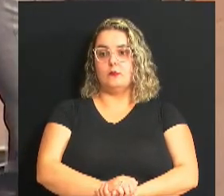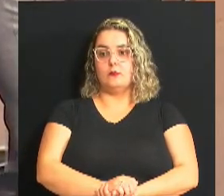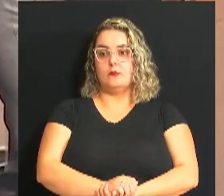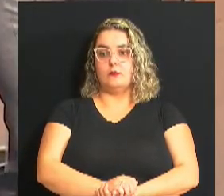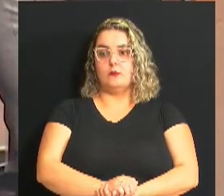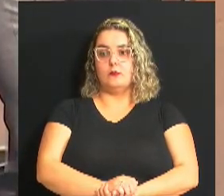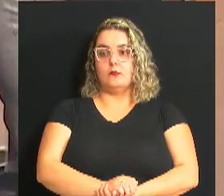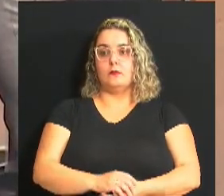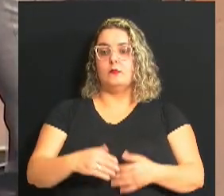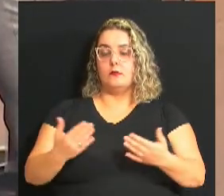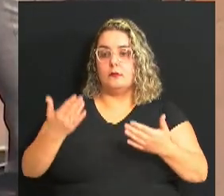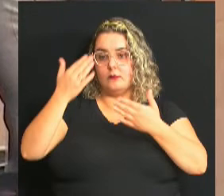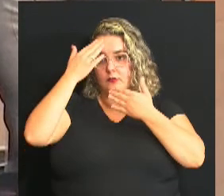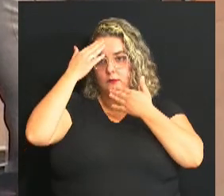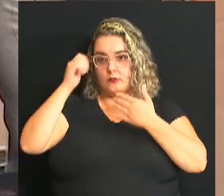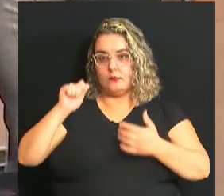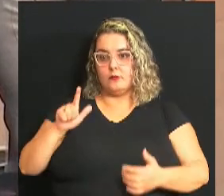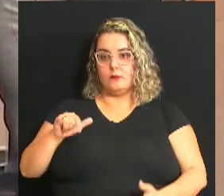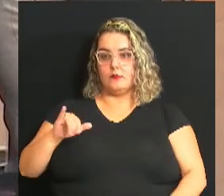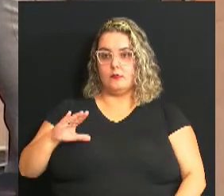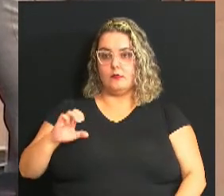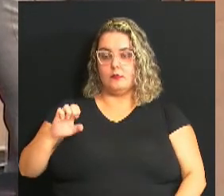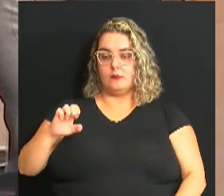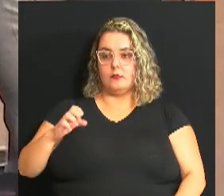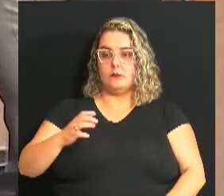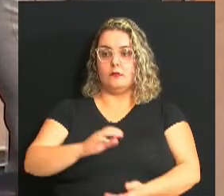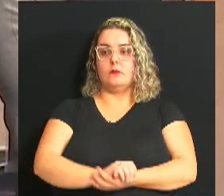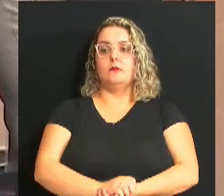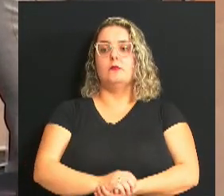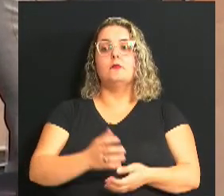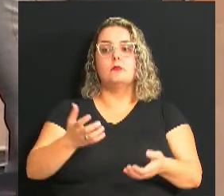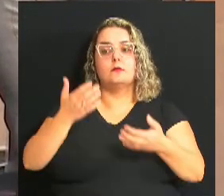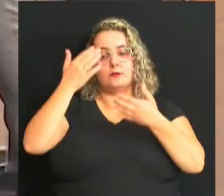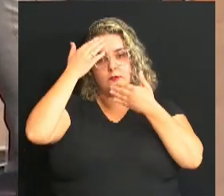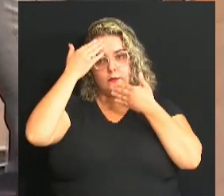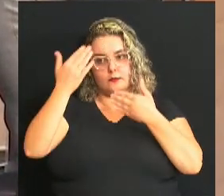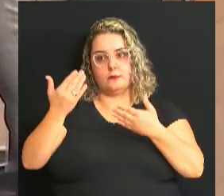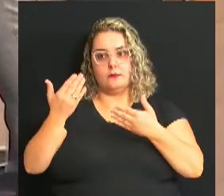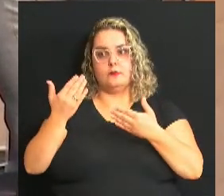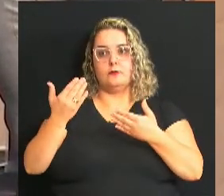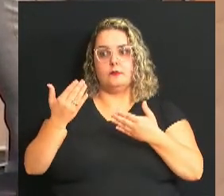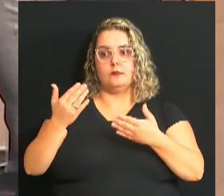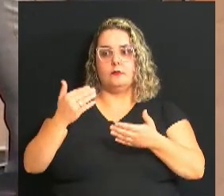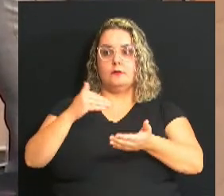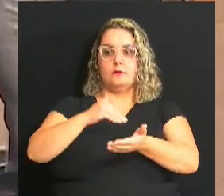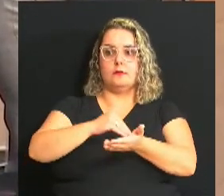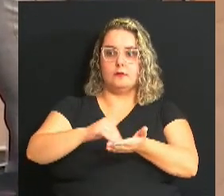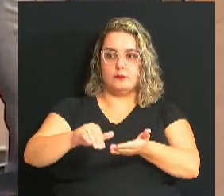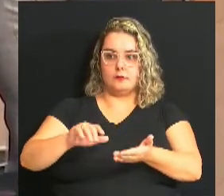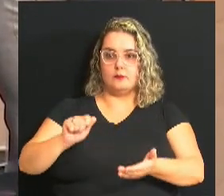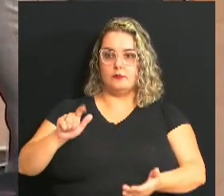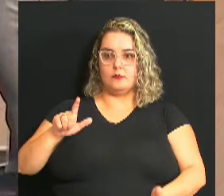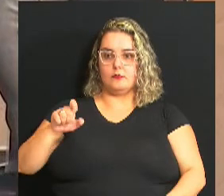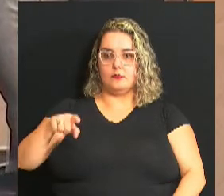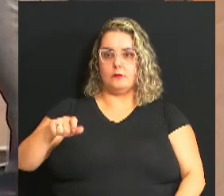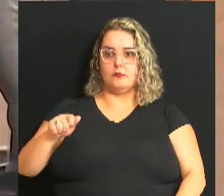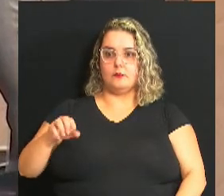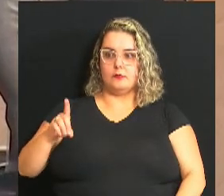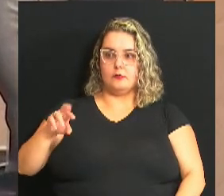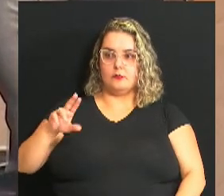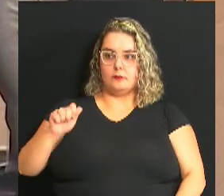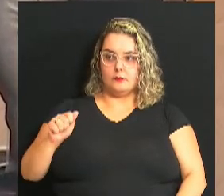Bem, obrigado. Então, Alice, eu quero agradecer aqui, então, a secretária Alexandra